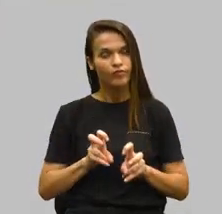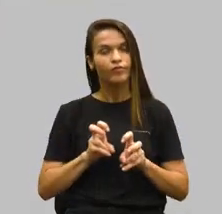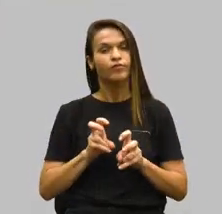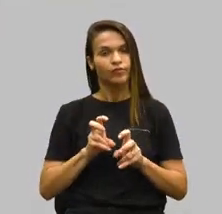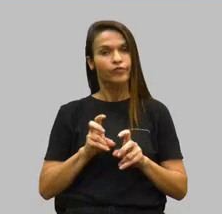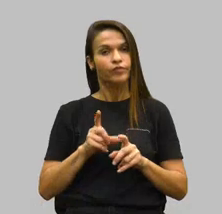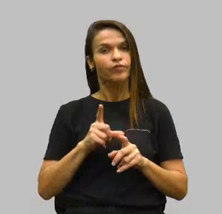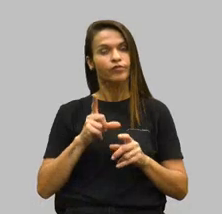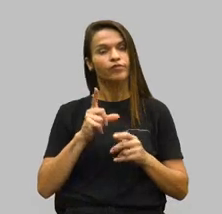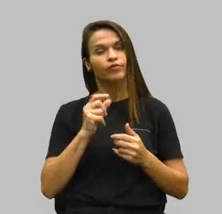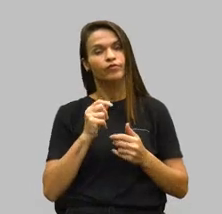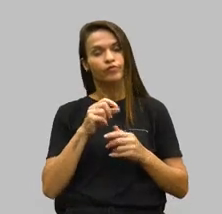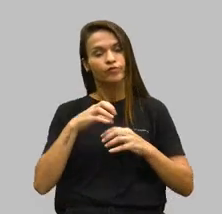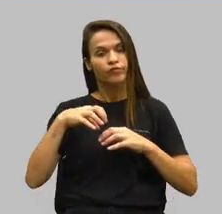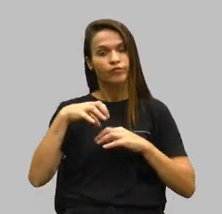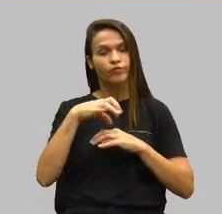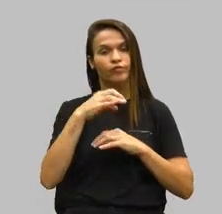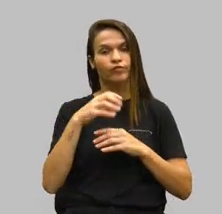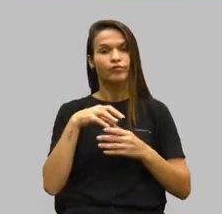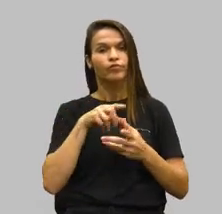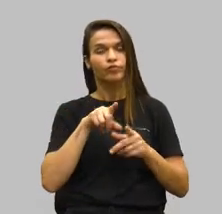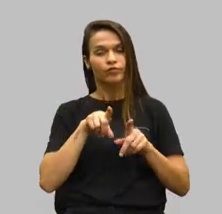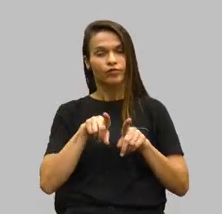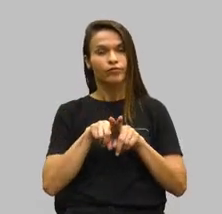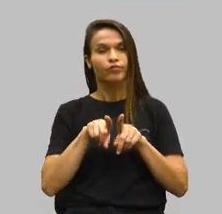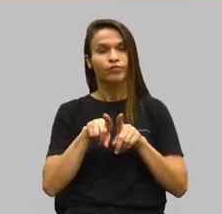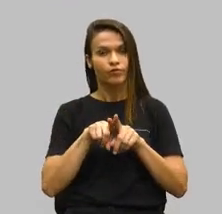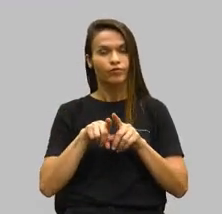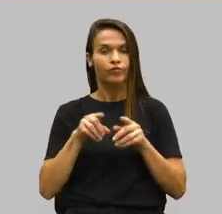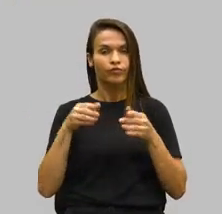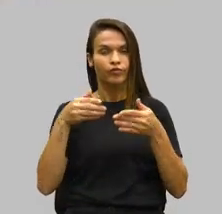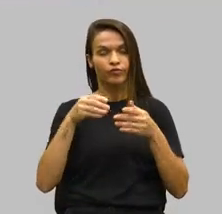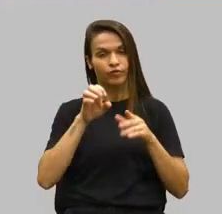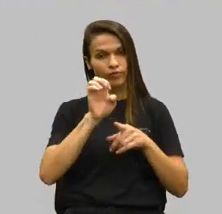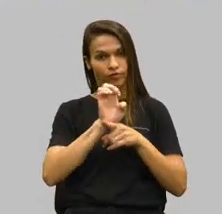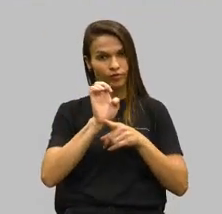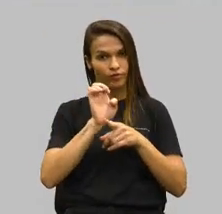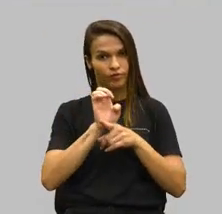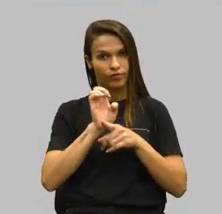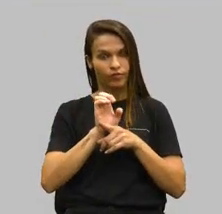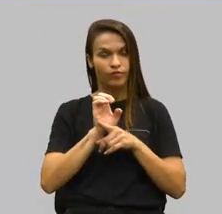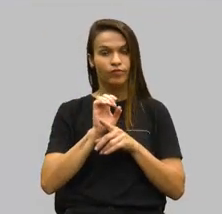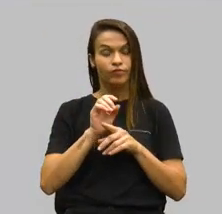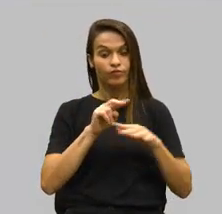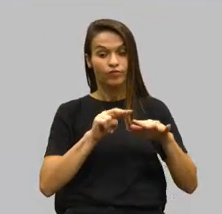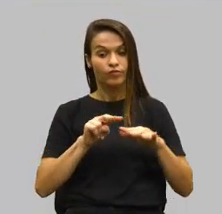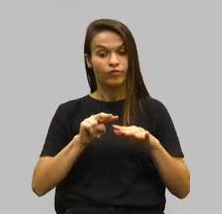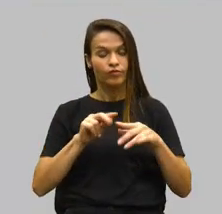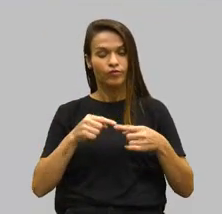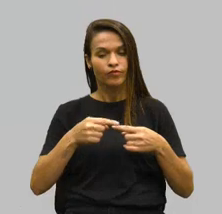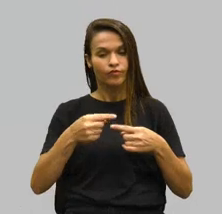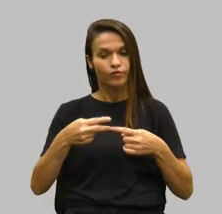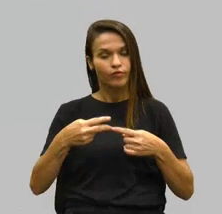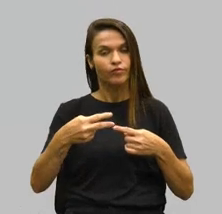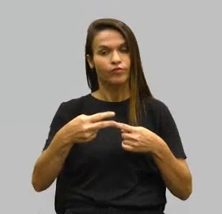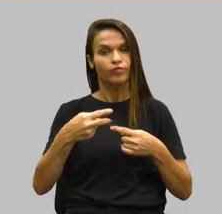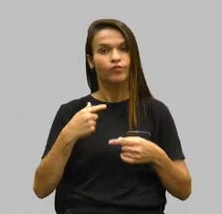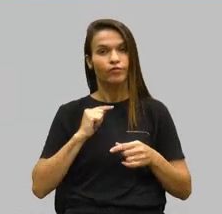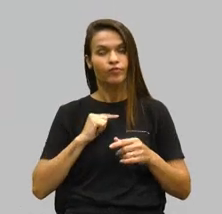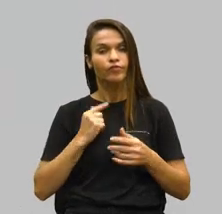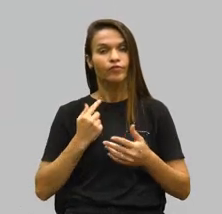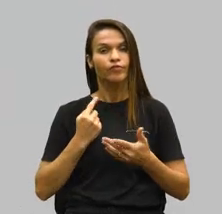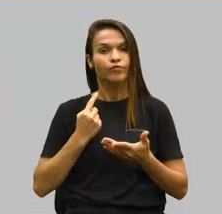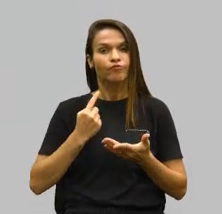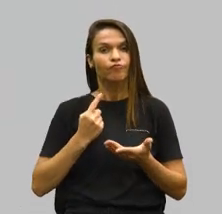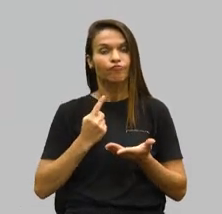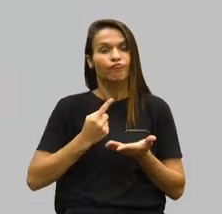intersetorial uma pauta transversal do estado e que em apenas duas semanas em que eu assumi eh me